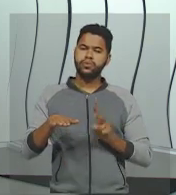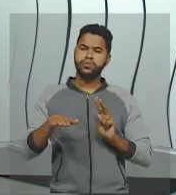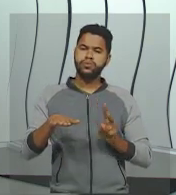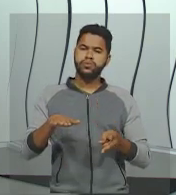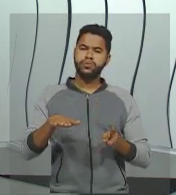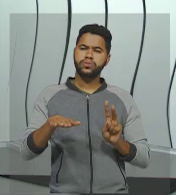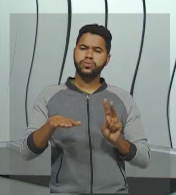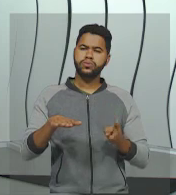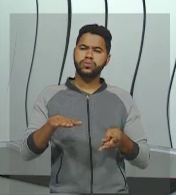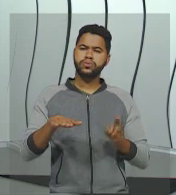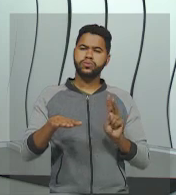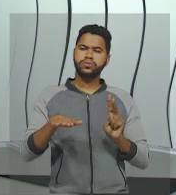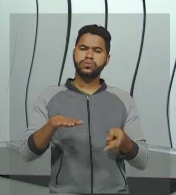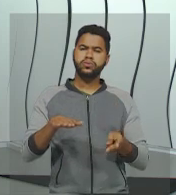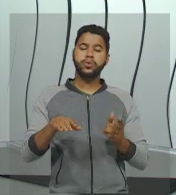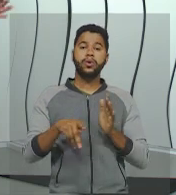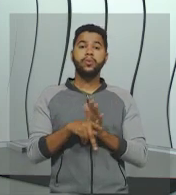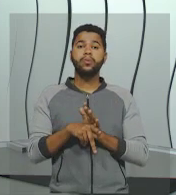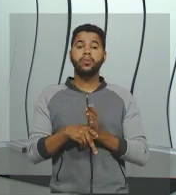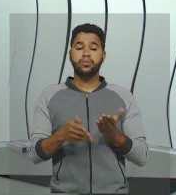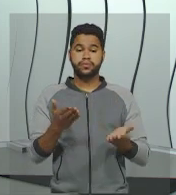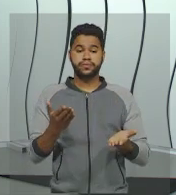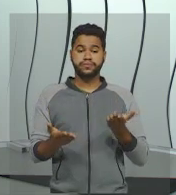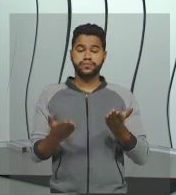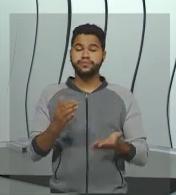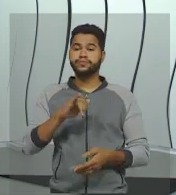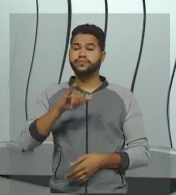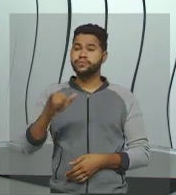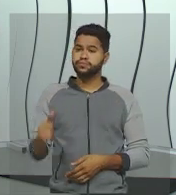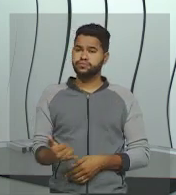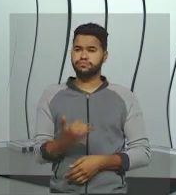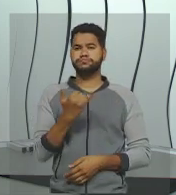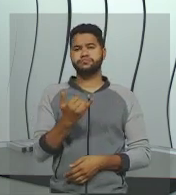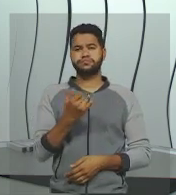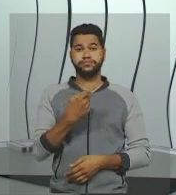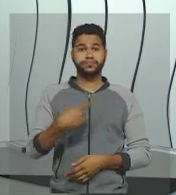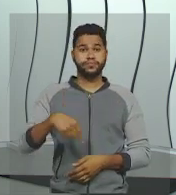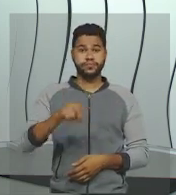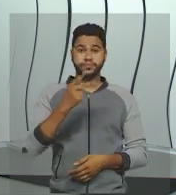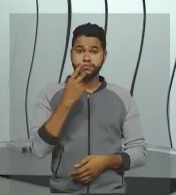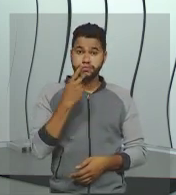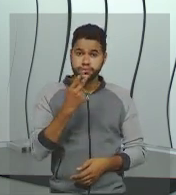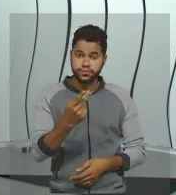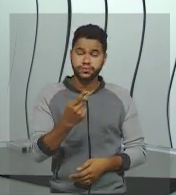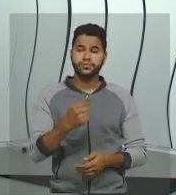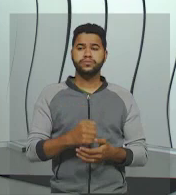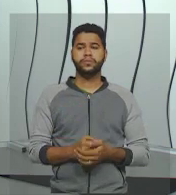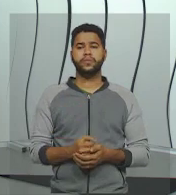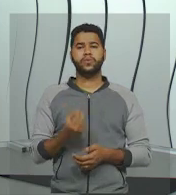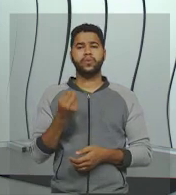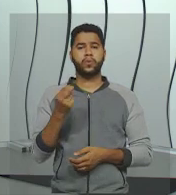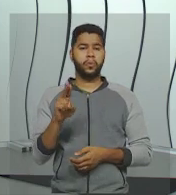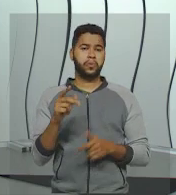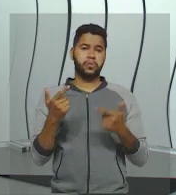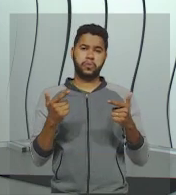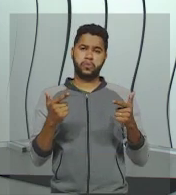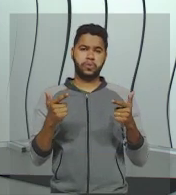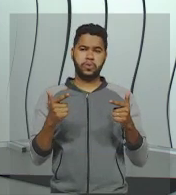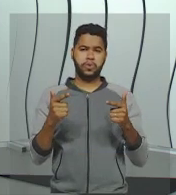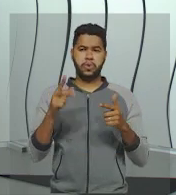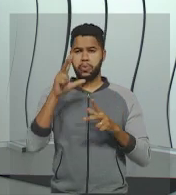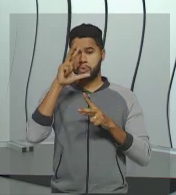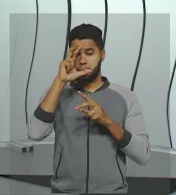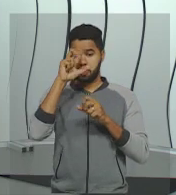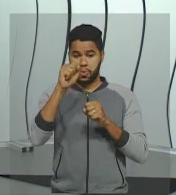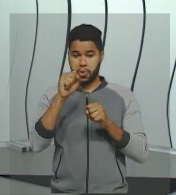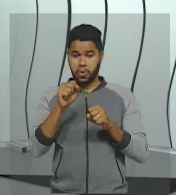nós chamamos de condição de equilíbrio naquela oportunidade? Nós dizemos que ou não tem nenhuma força sendo